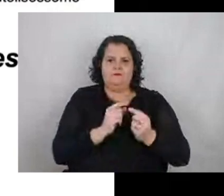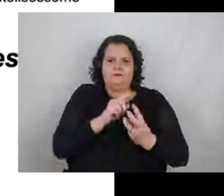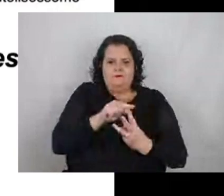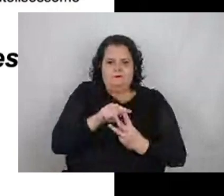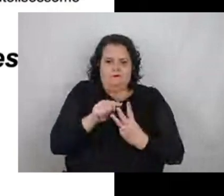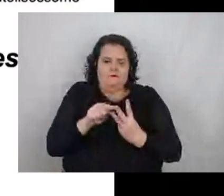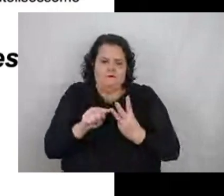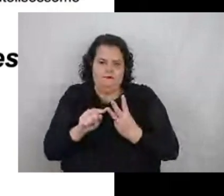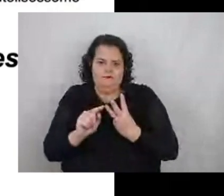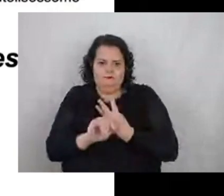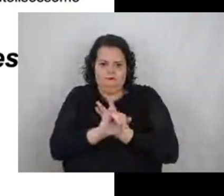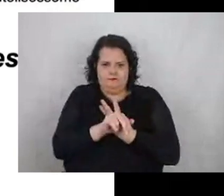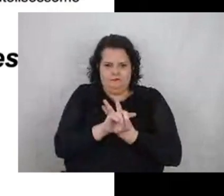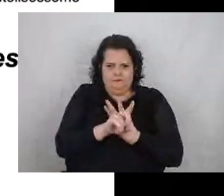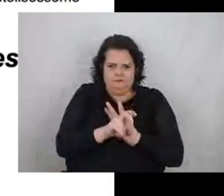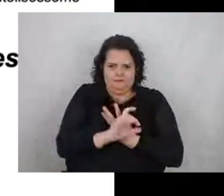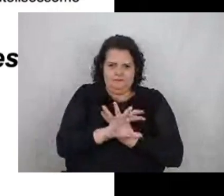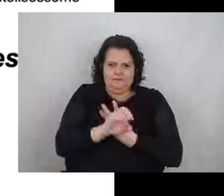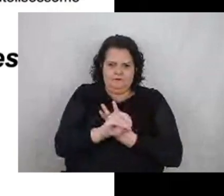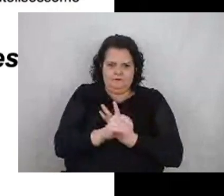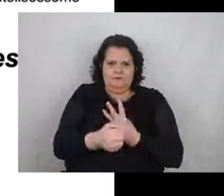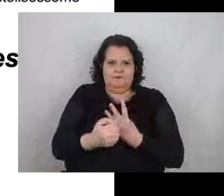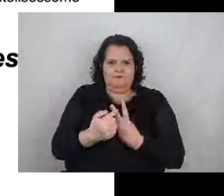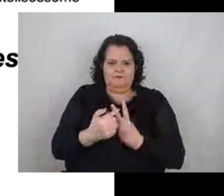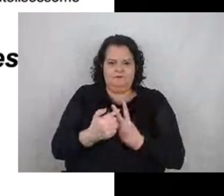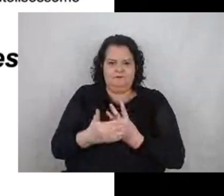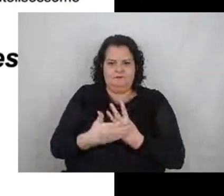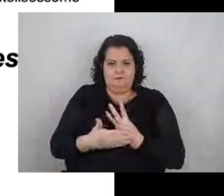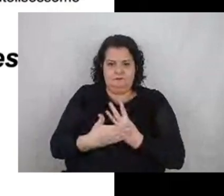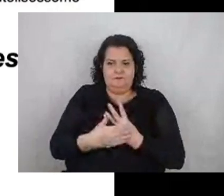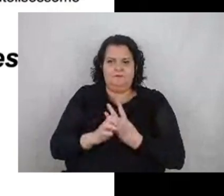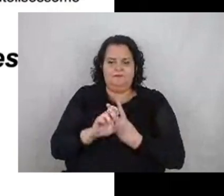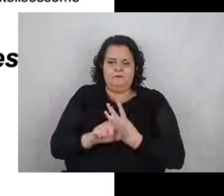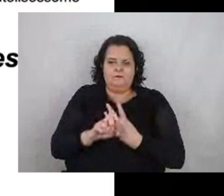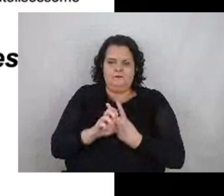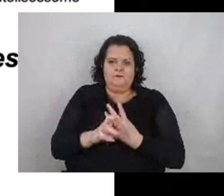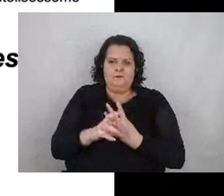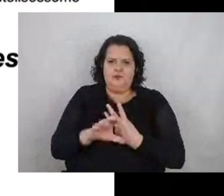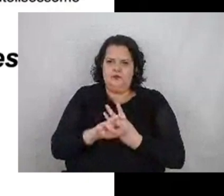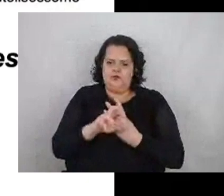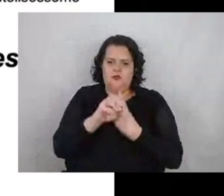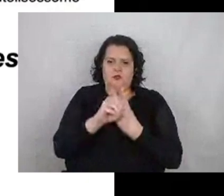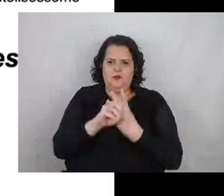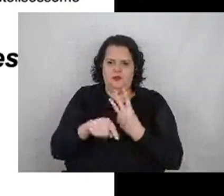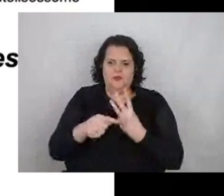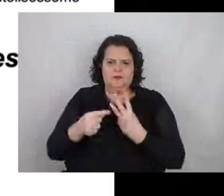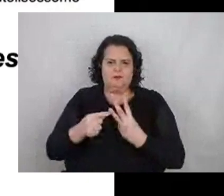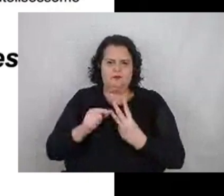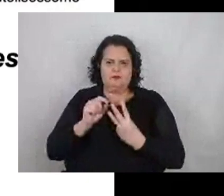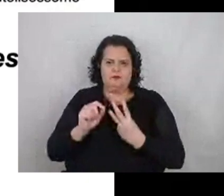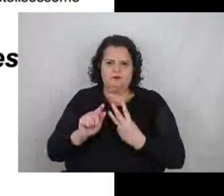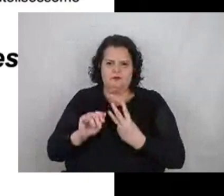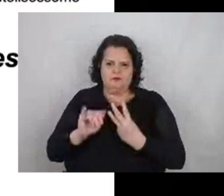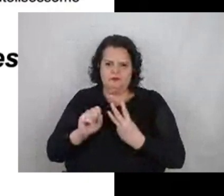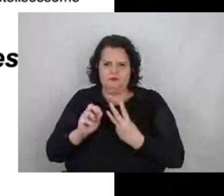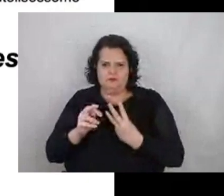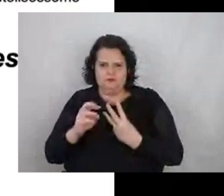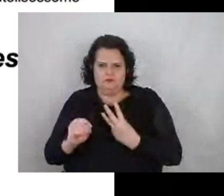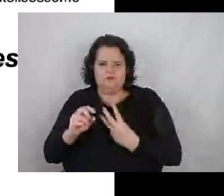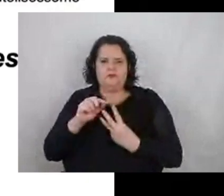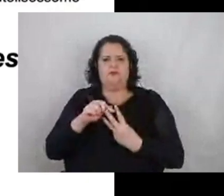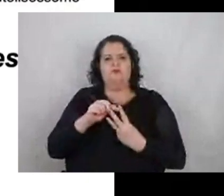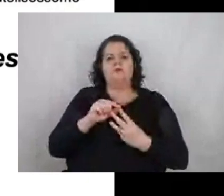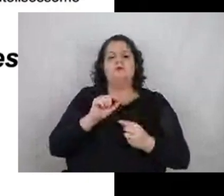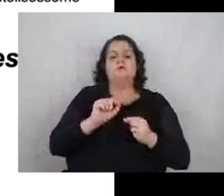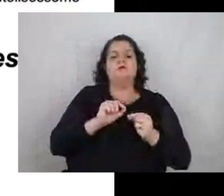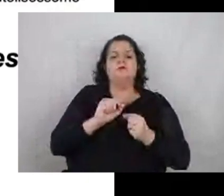Na indução, pode ser realizada através de fármacos ou privação nutricional, fármacos novos ou aqueles